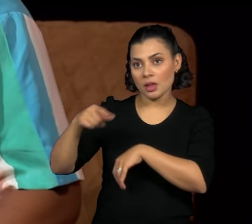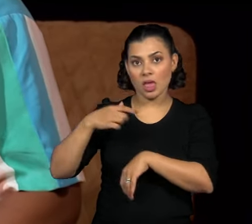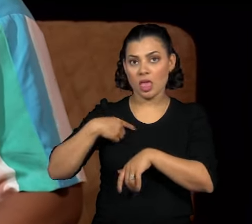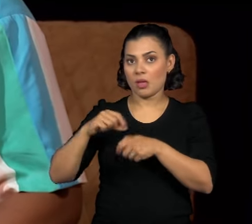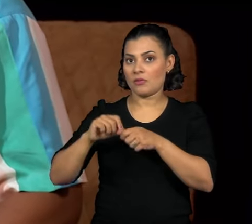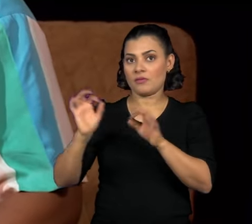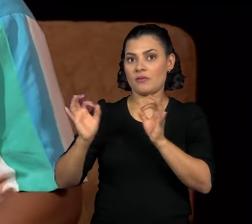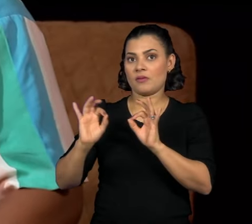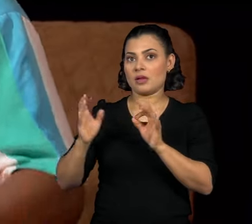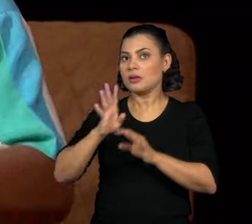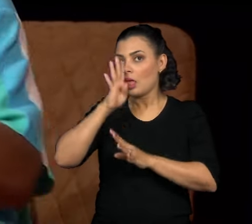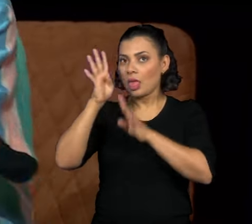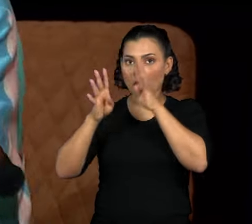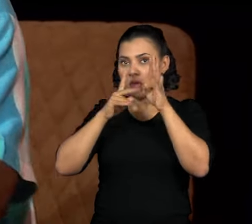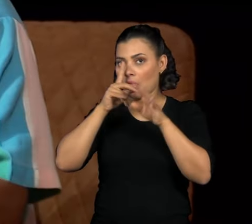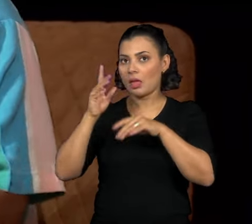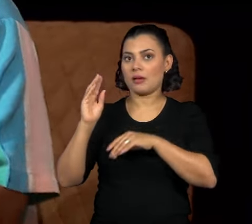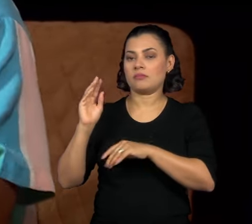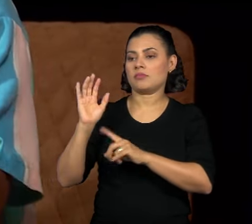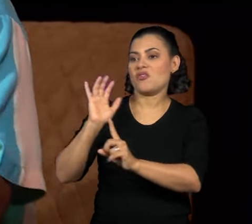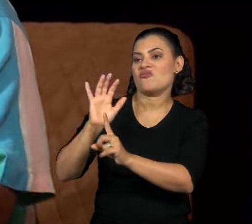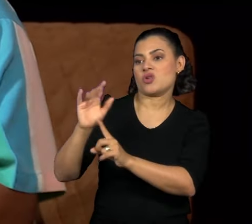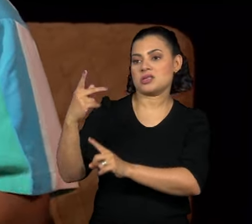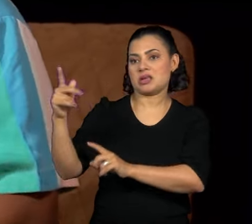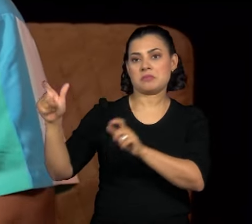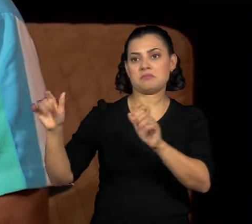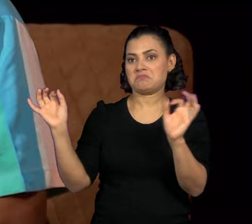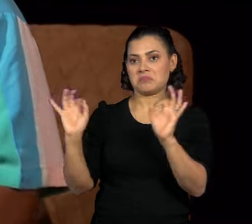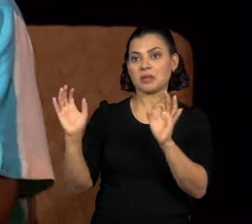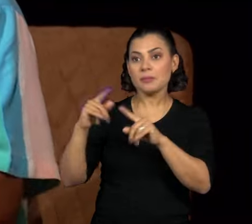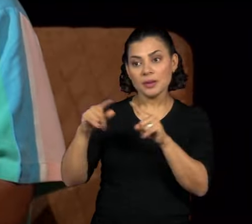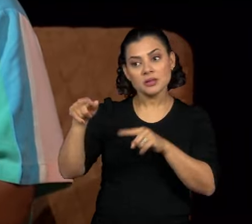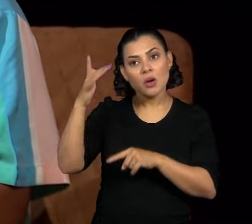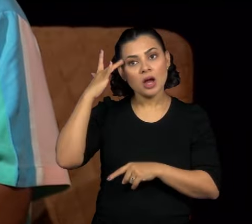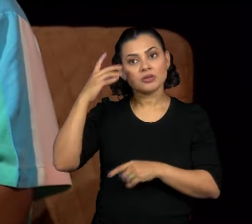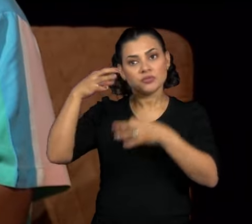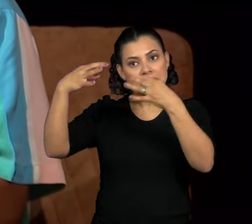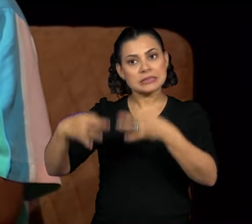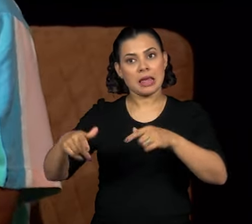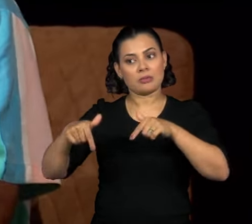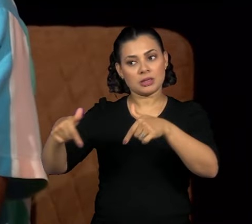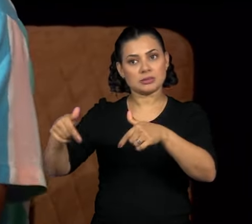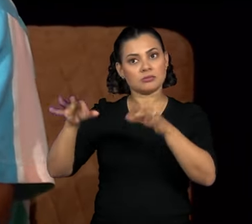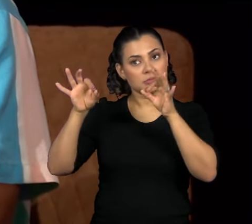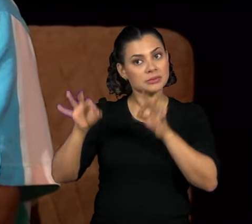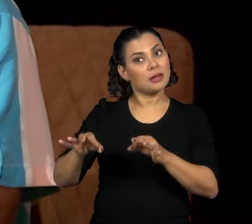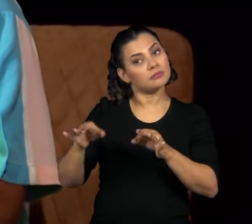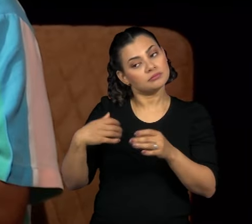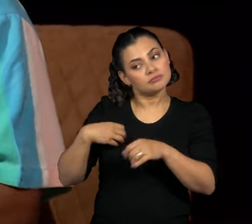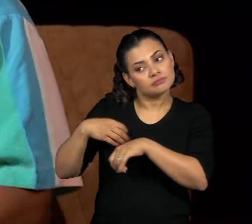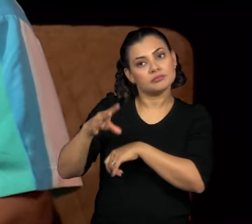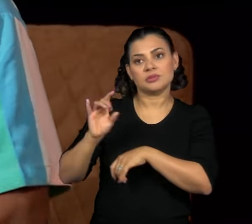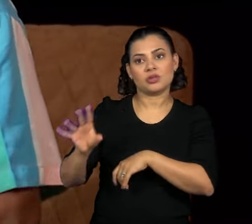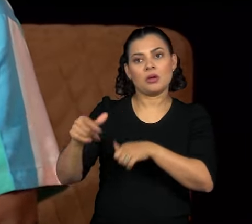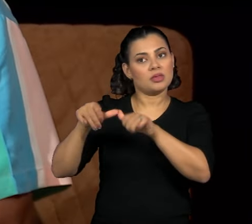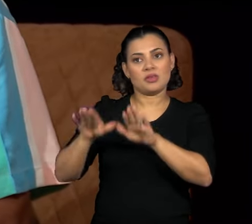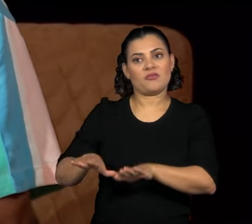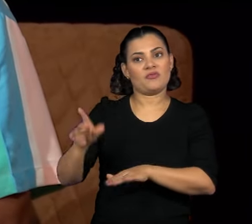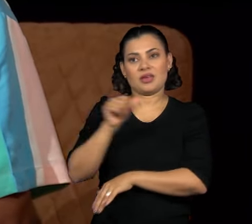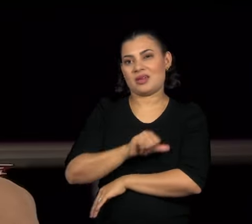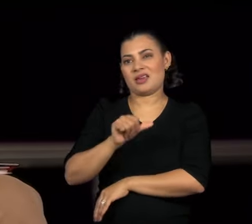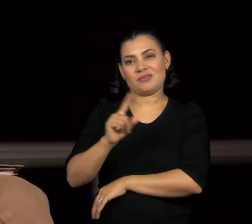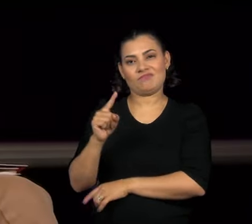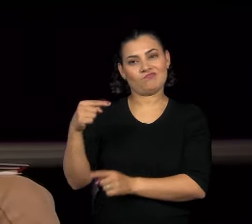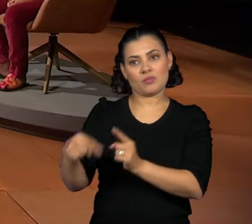fazer isso, me meter na vida dos outros, dar pitaco, mas eu acho que você está fazendo a coisa certa. Mas eu só quero reforçar, não fique aqui.